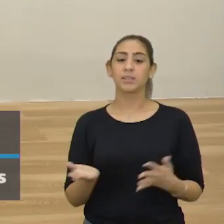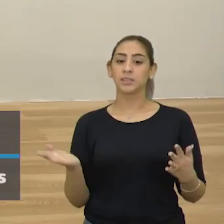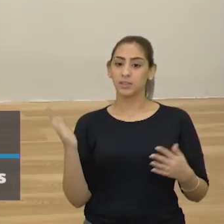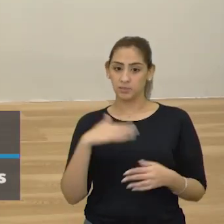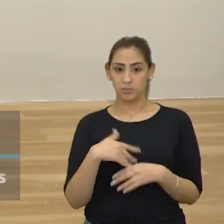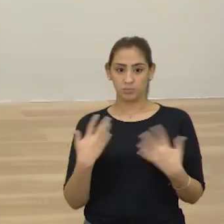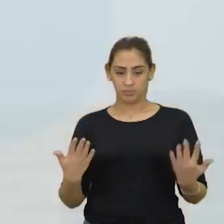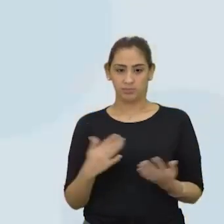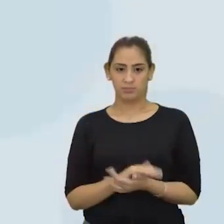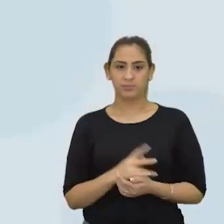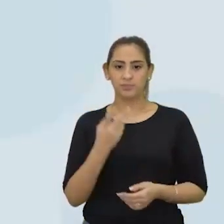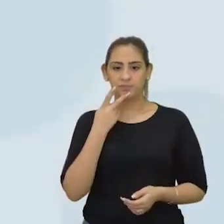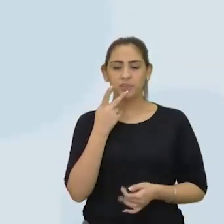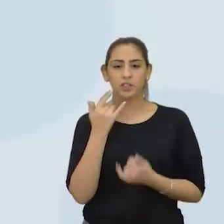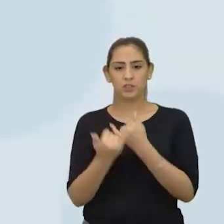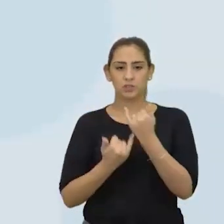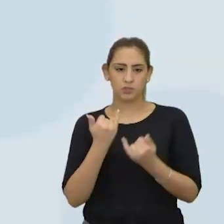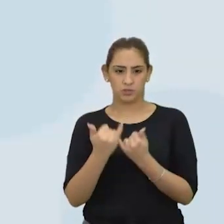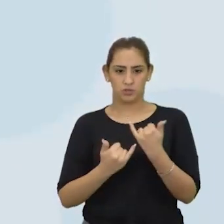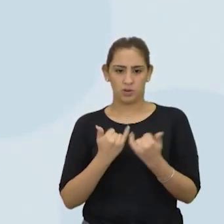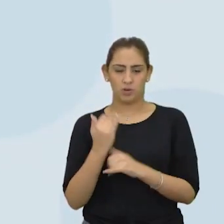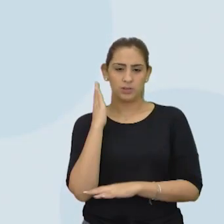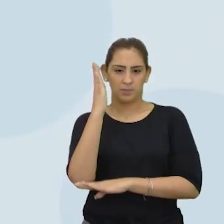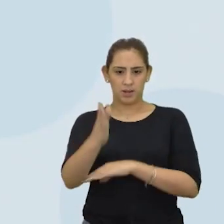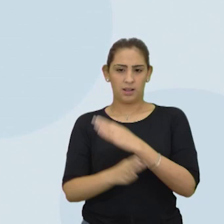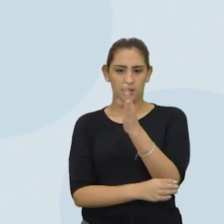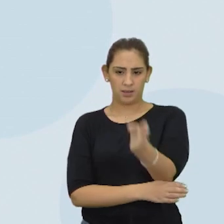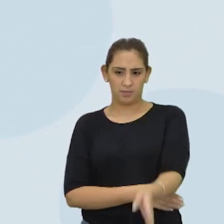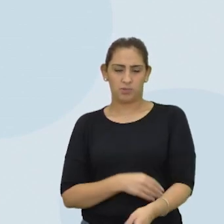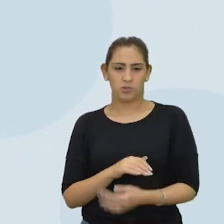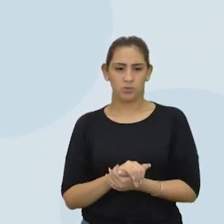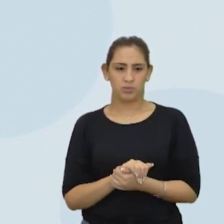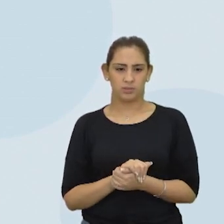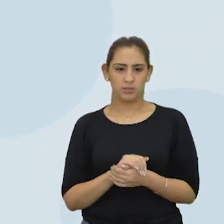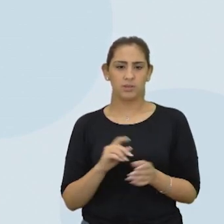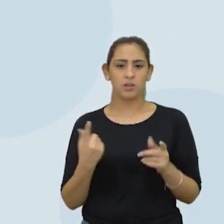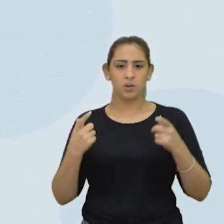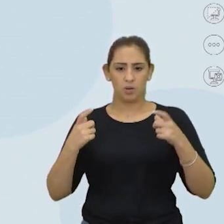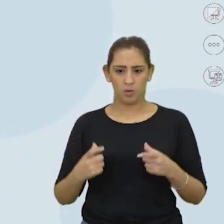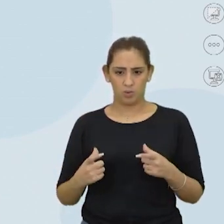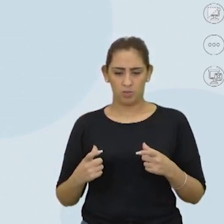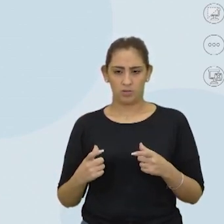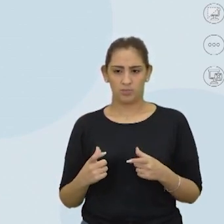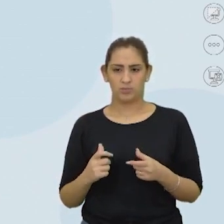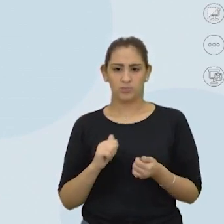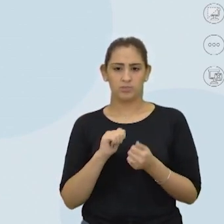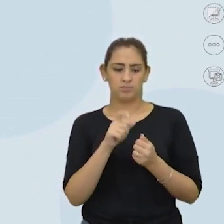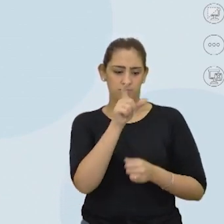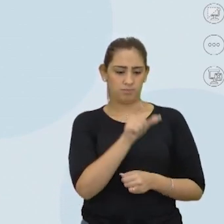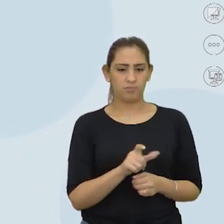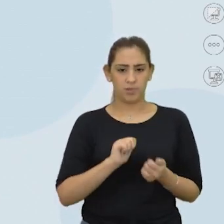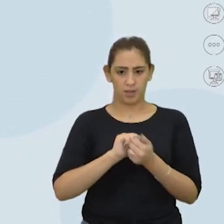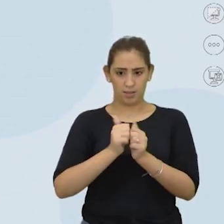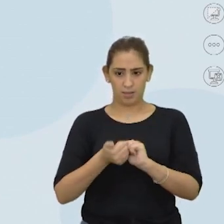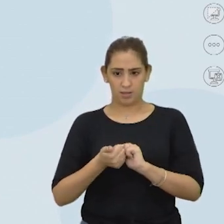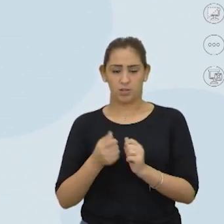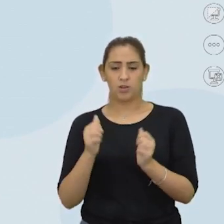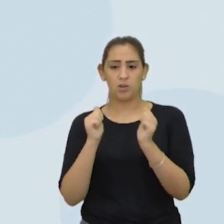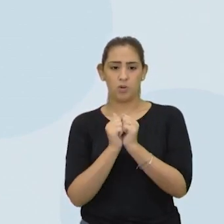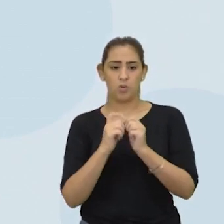lá. Vamos falar então dos Jogos Paralímpicos, né? Onde participam atletas com